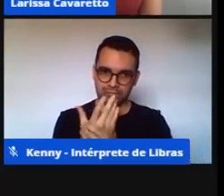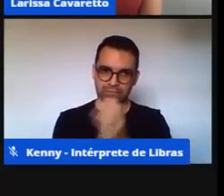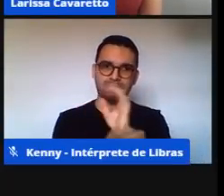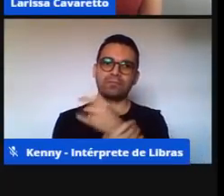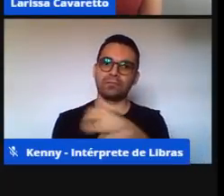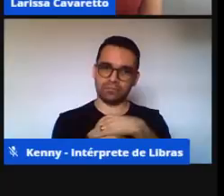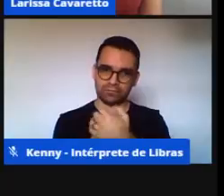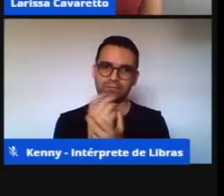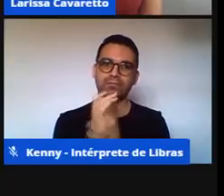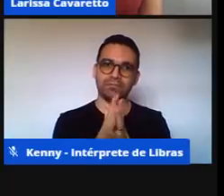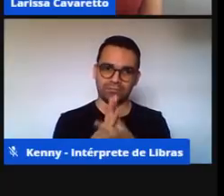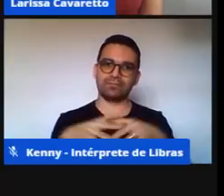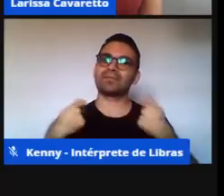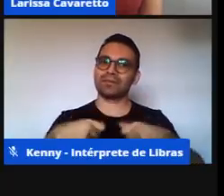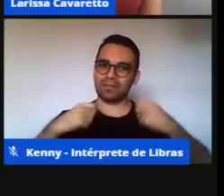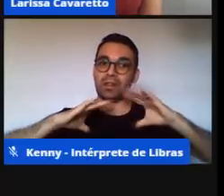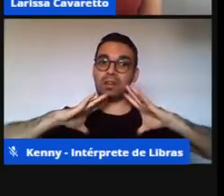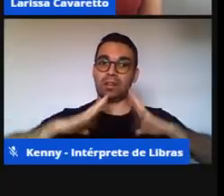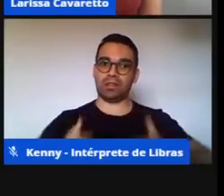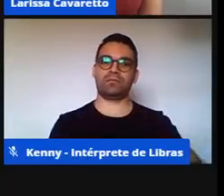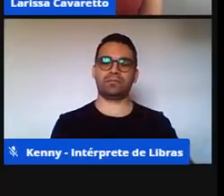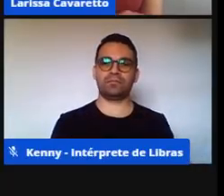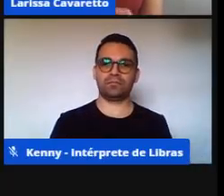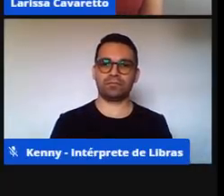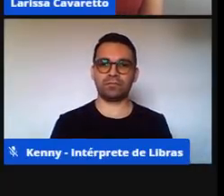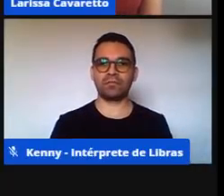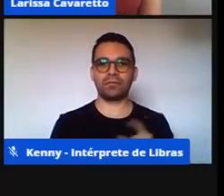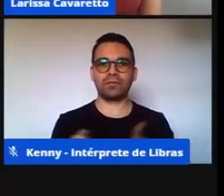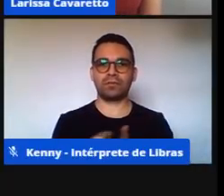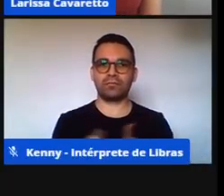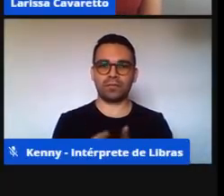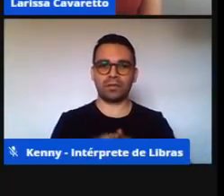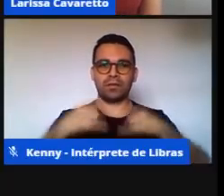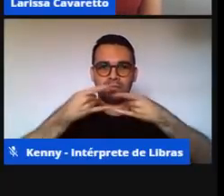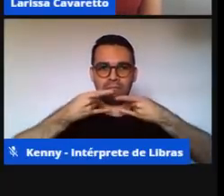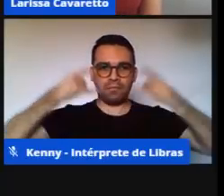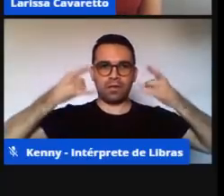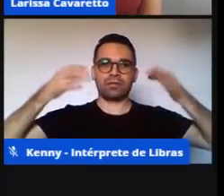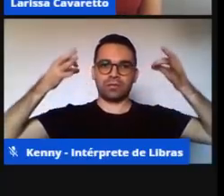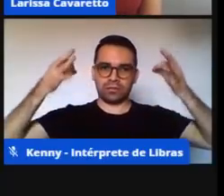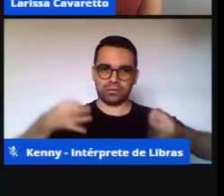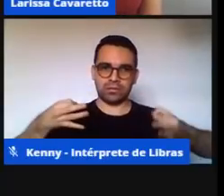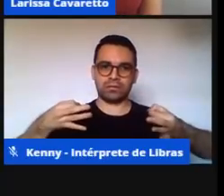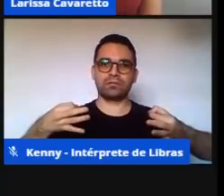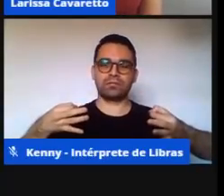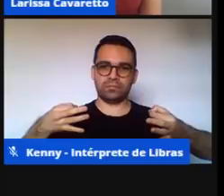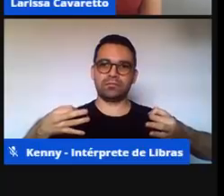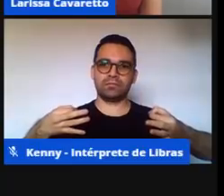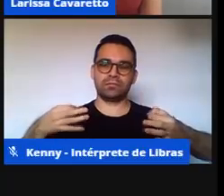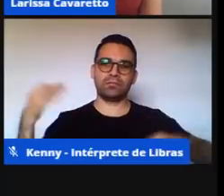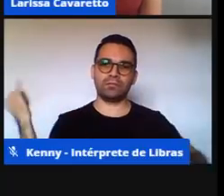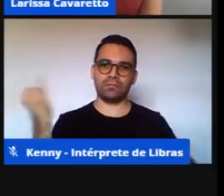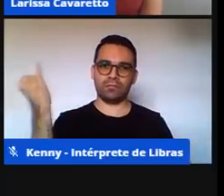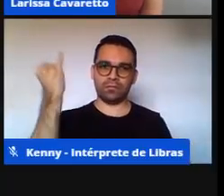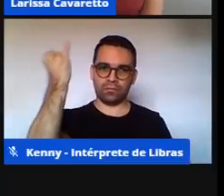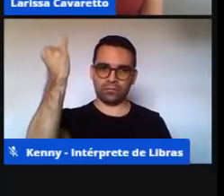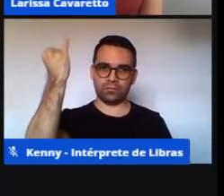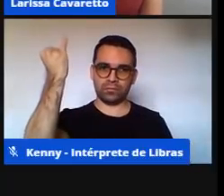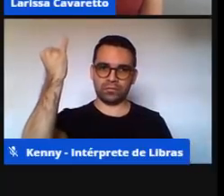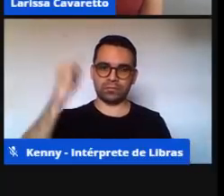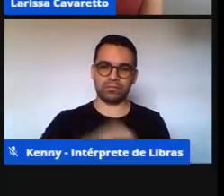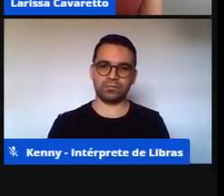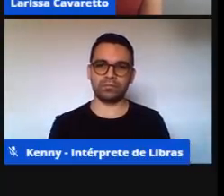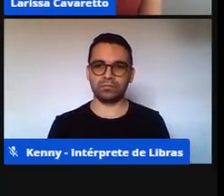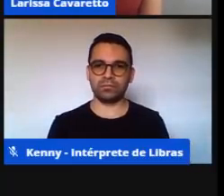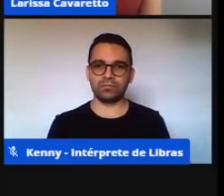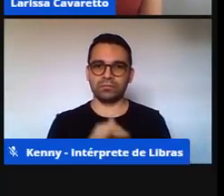organismo. E usar a máscara cirúrgica. Eu mostrei o exemplo daquela máscara de uso profissional, sempre que a pessoa tiver com coriza ou